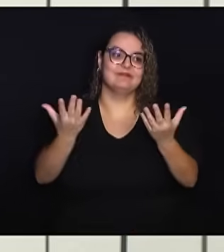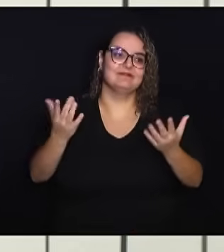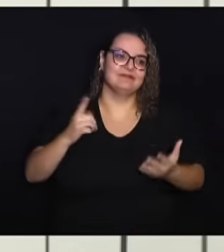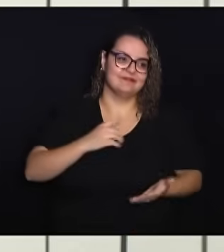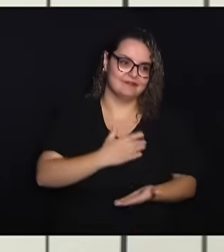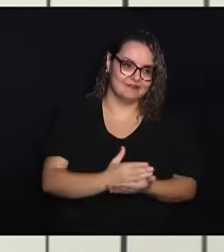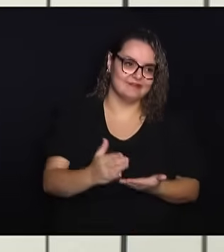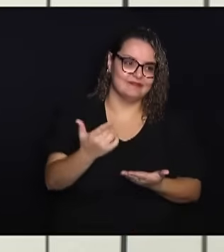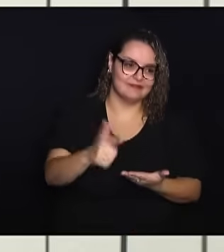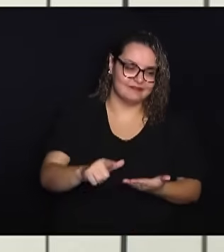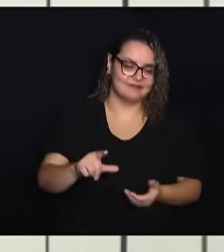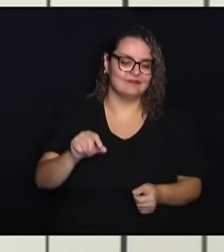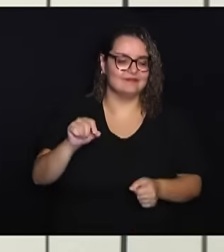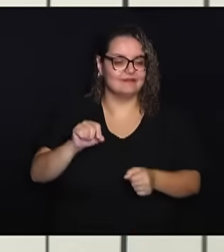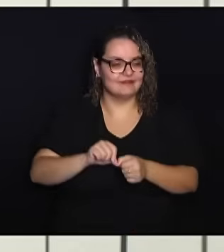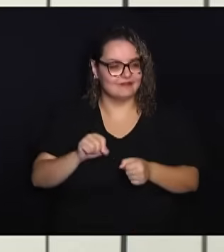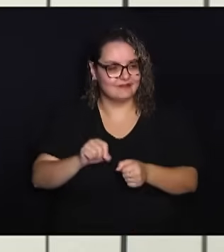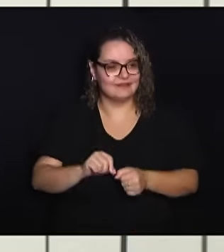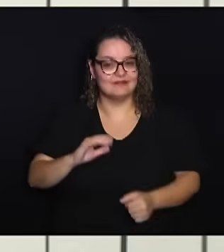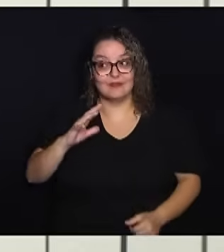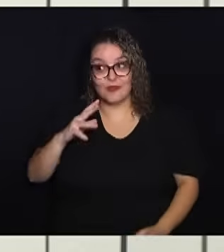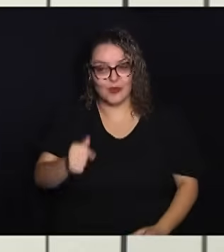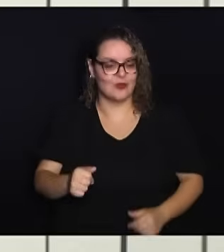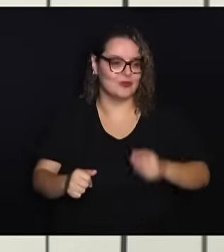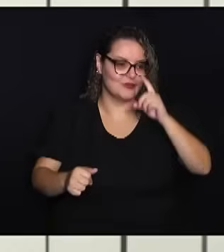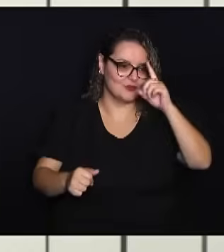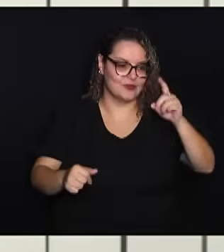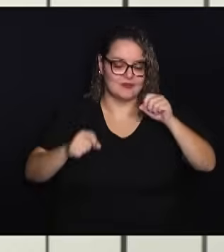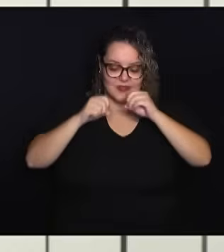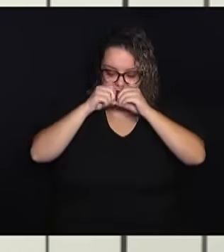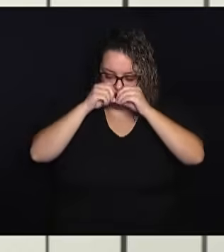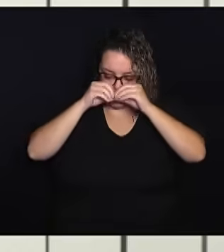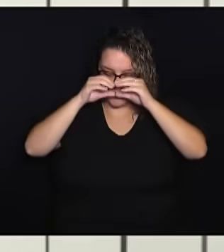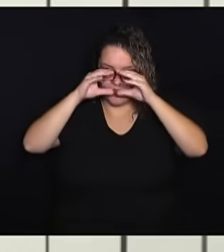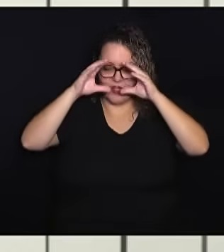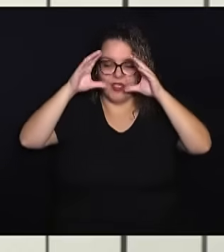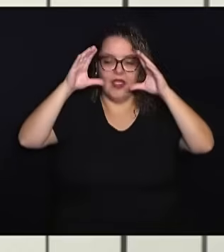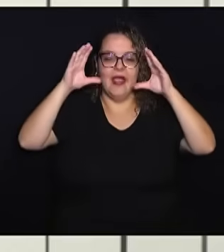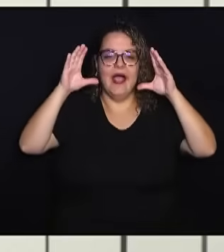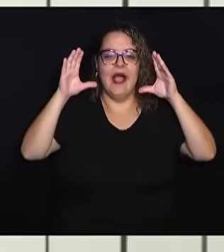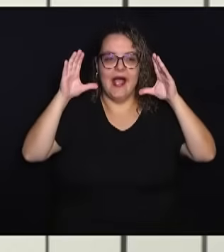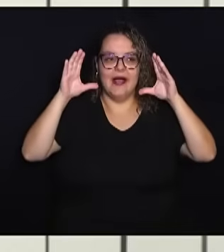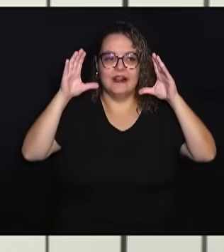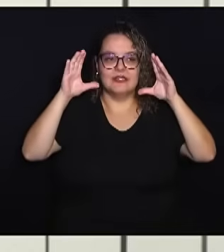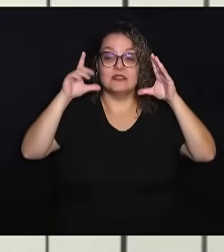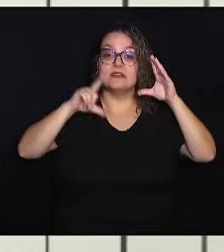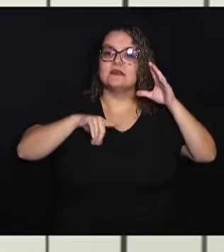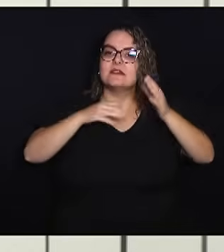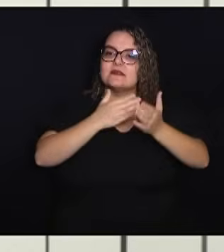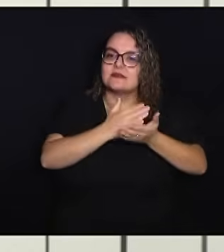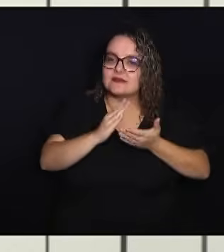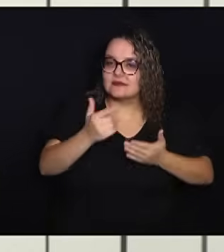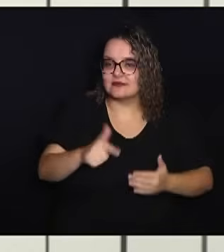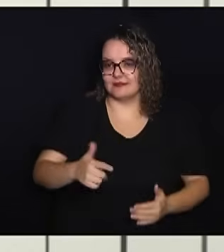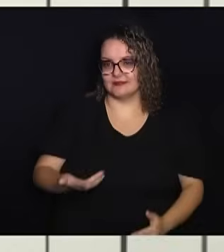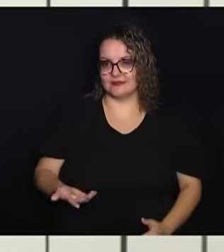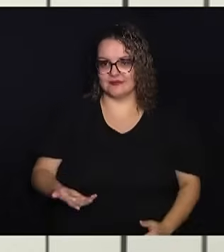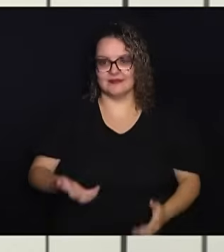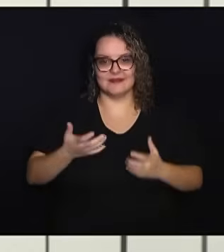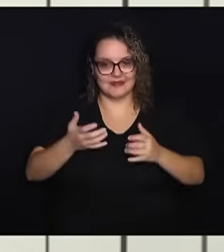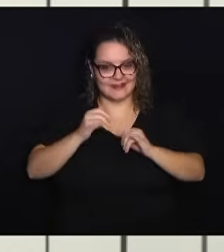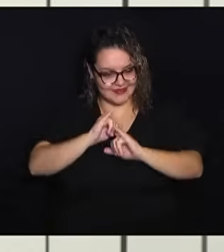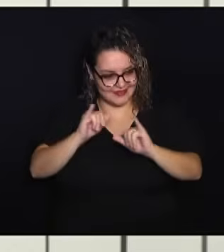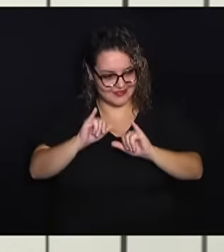os dias, né? Ao você abrir os olhos, você está tendo aí um recomeço. Então, eu queria que você deixasse